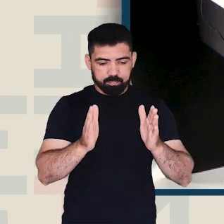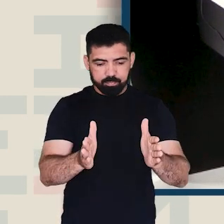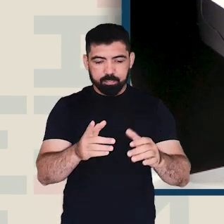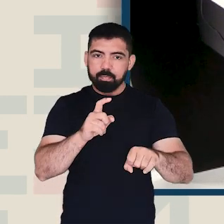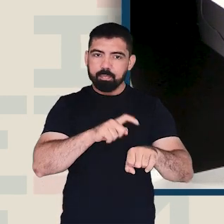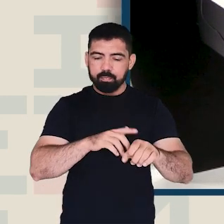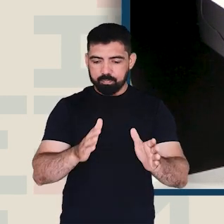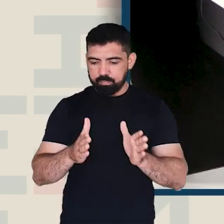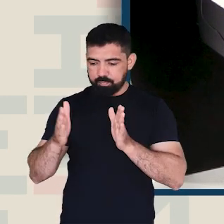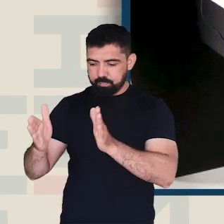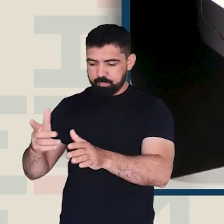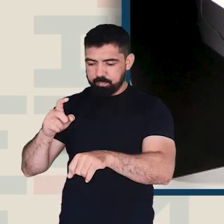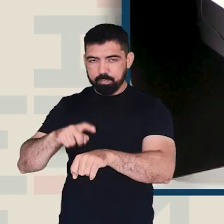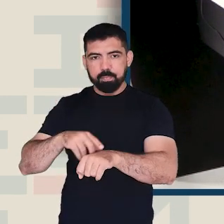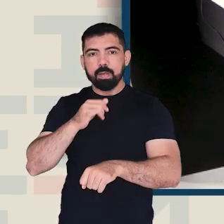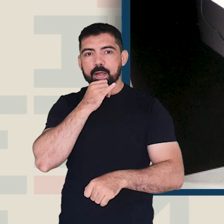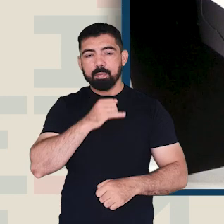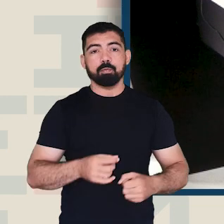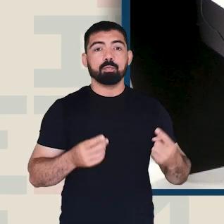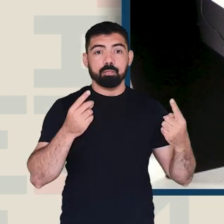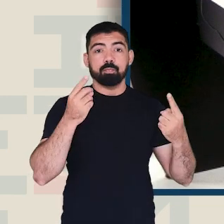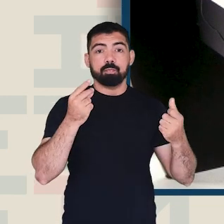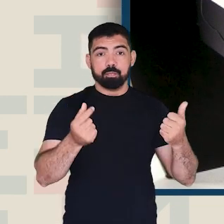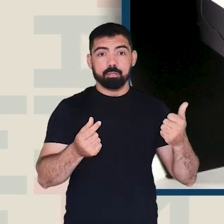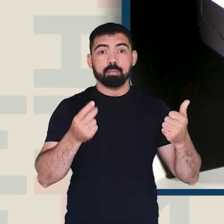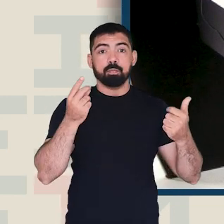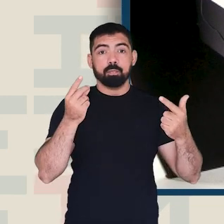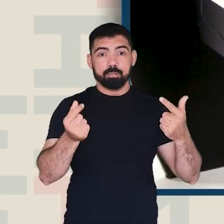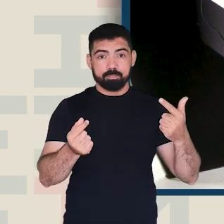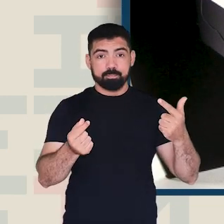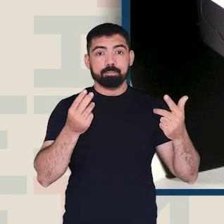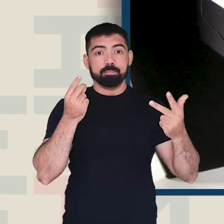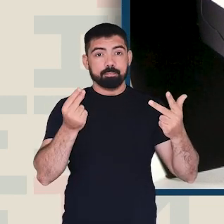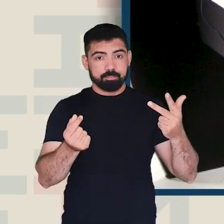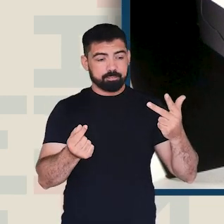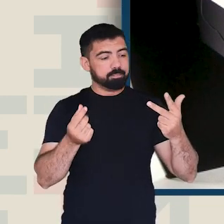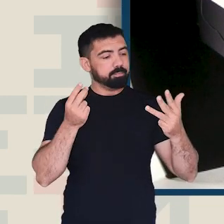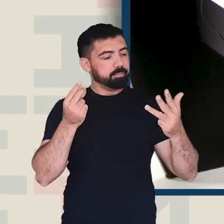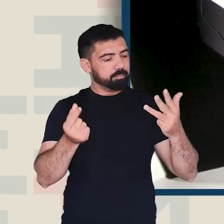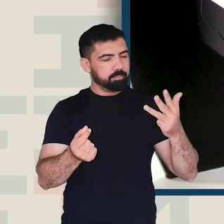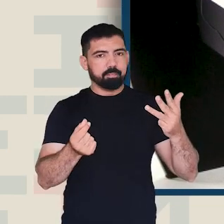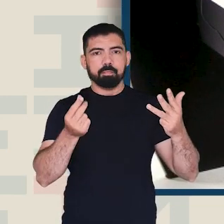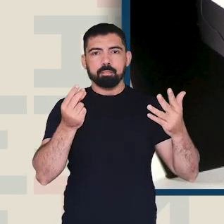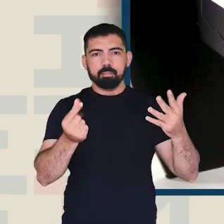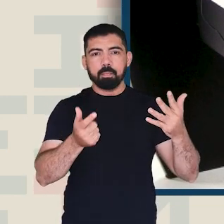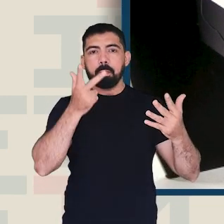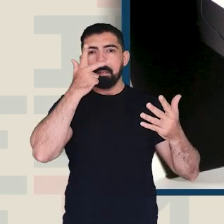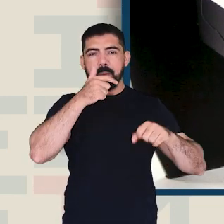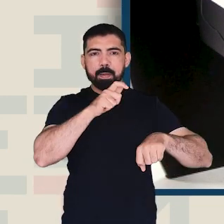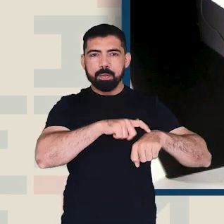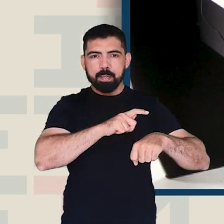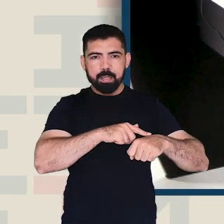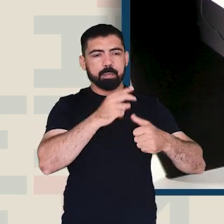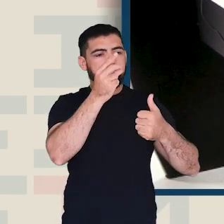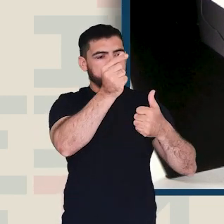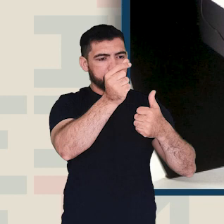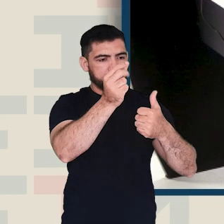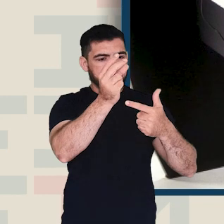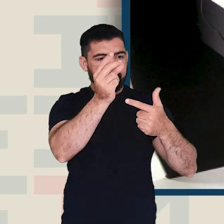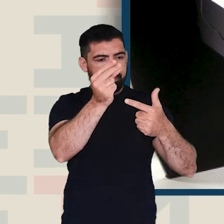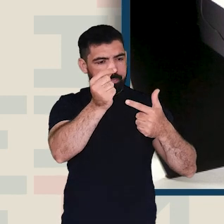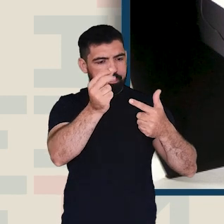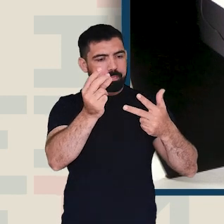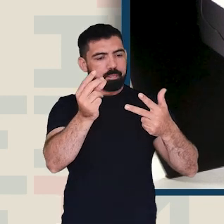pulso, e todos esses pulsos têm a mesma duração. Então, ele está vindo em uma sequência de durações